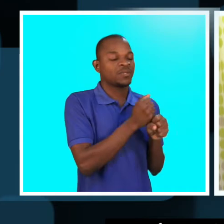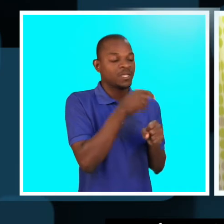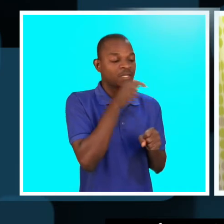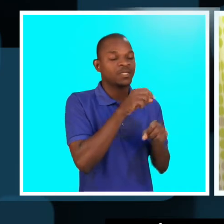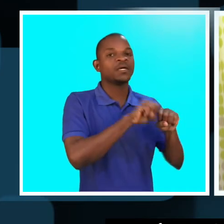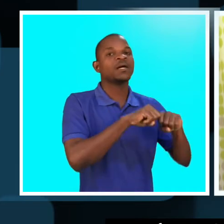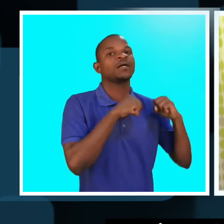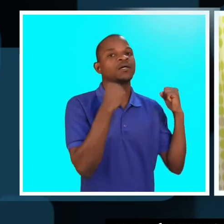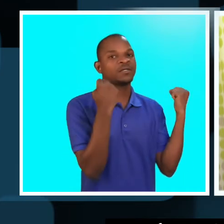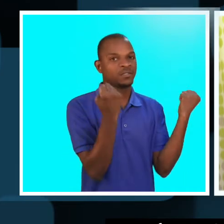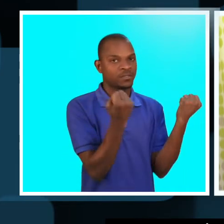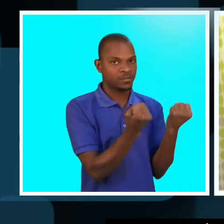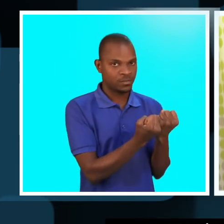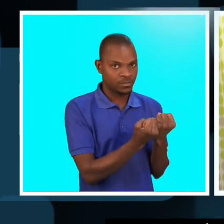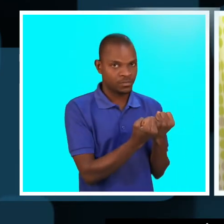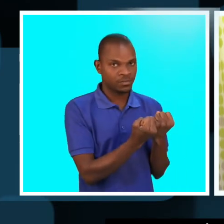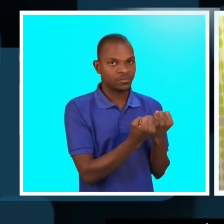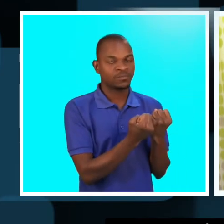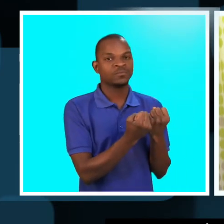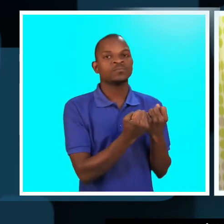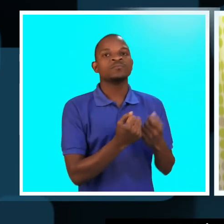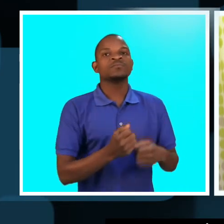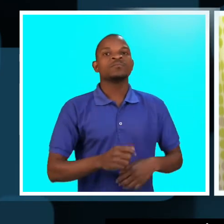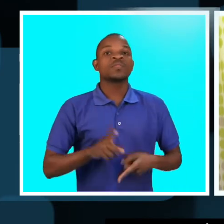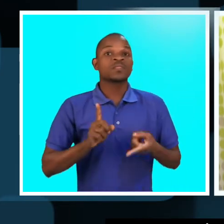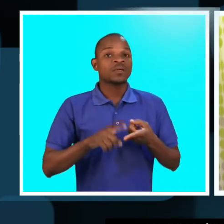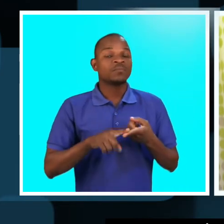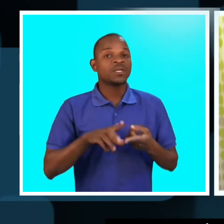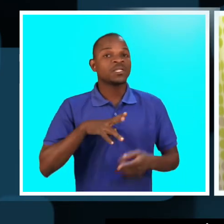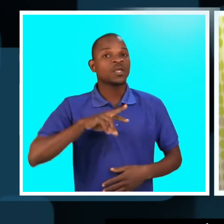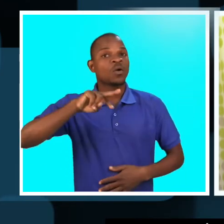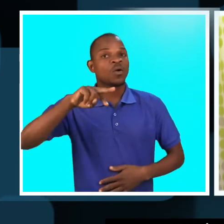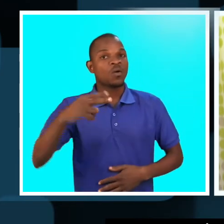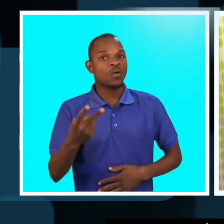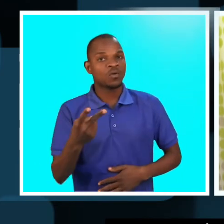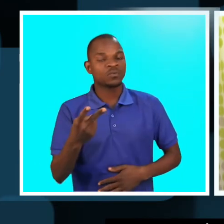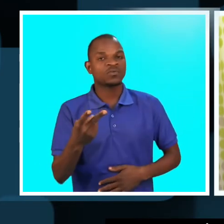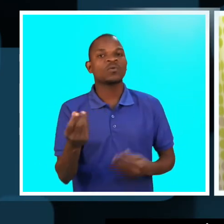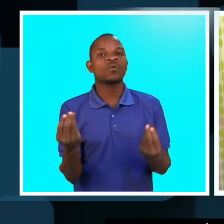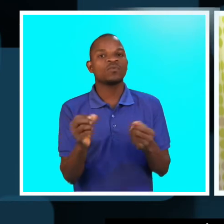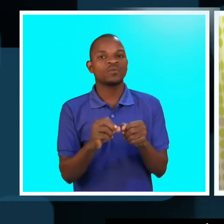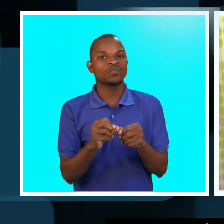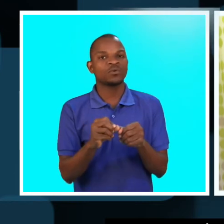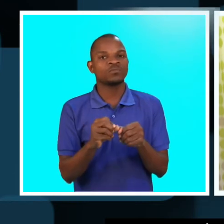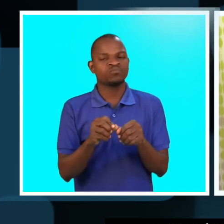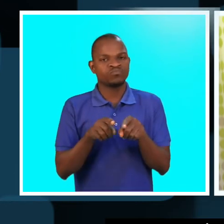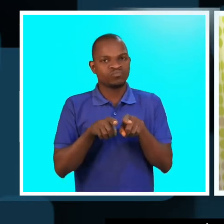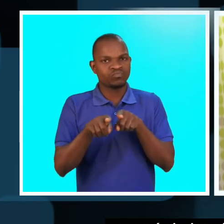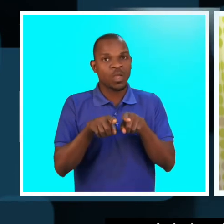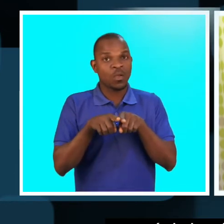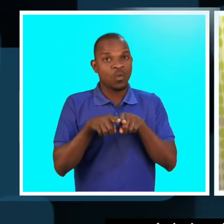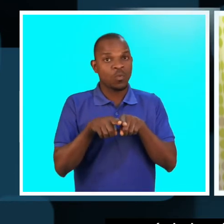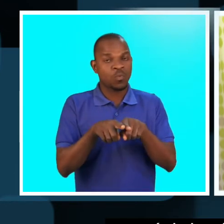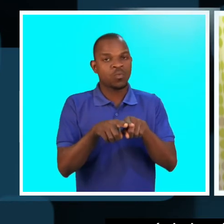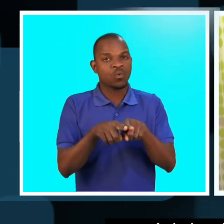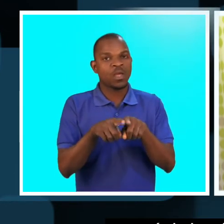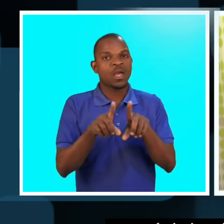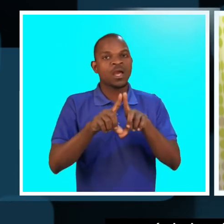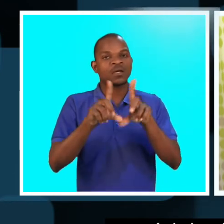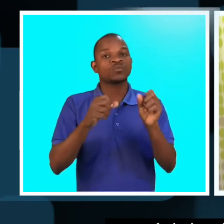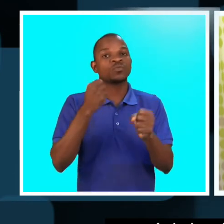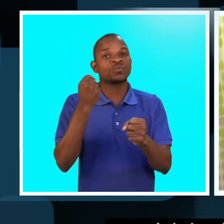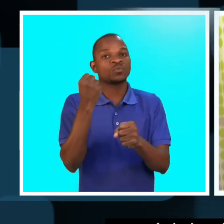a desenvolver as suas habilidades dentro dessas associações. Outros concorrem